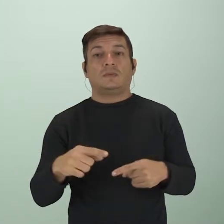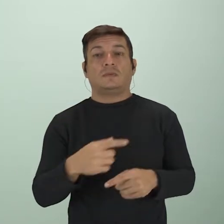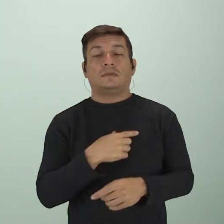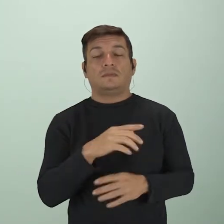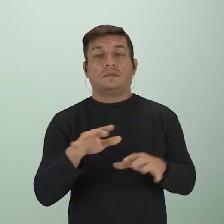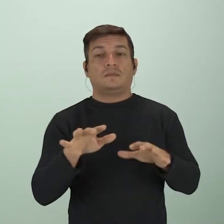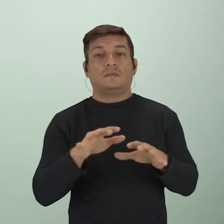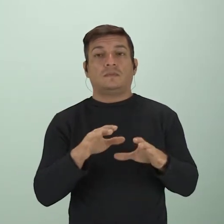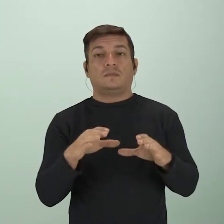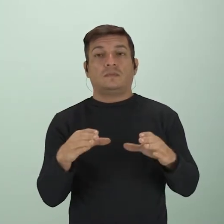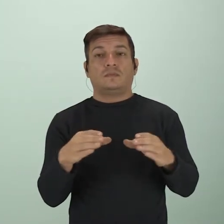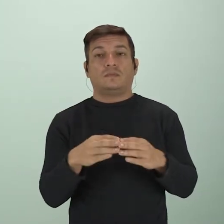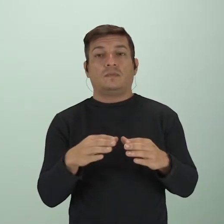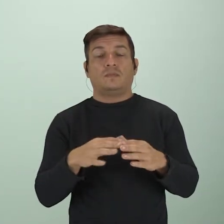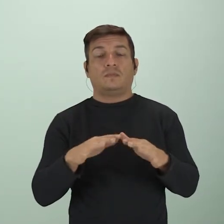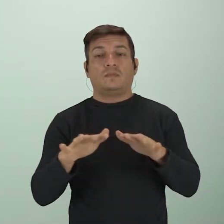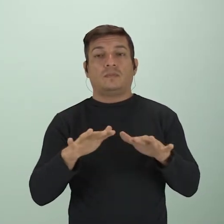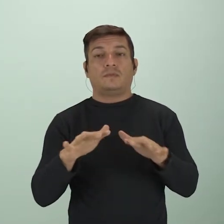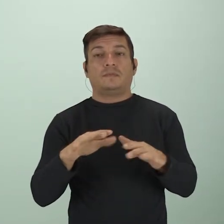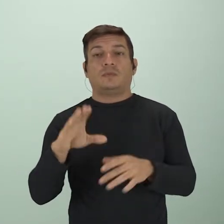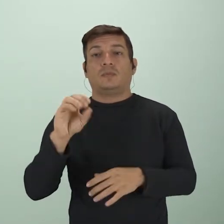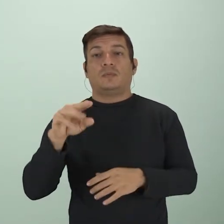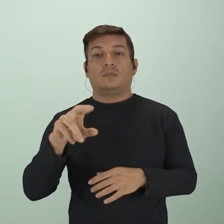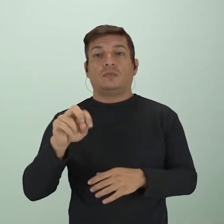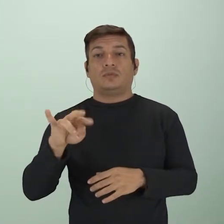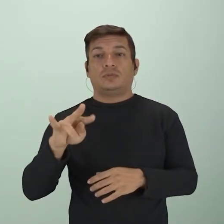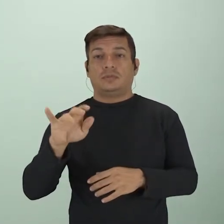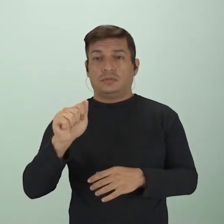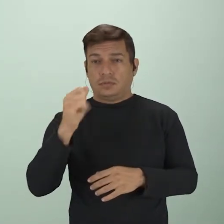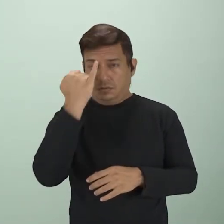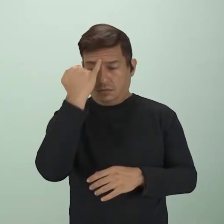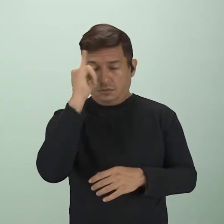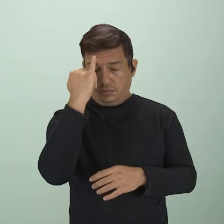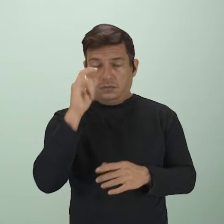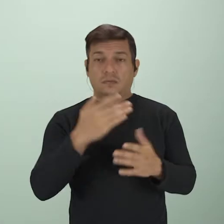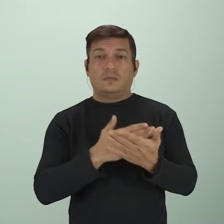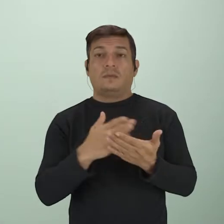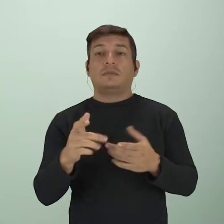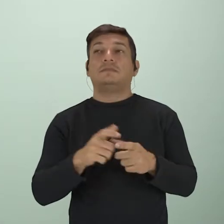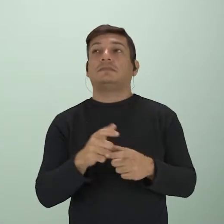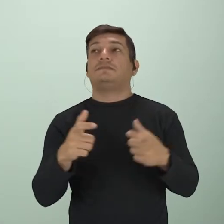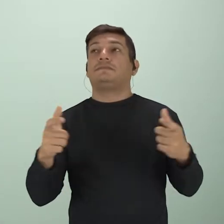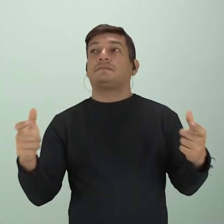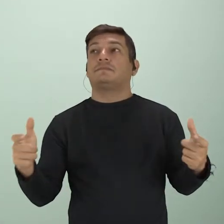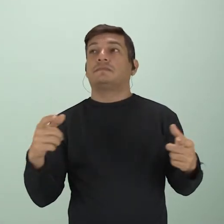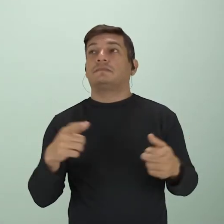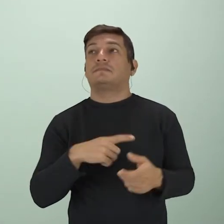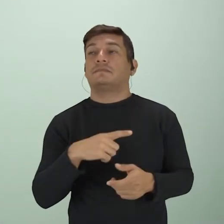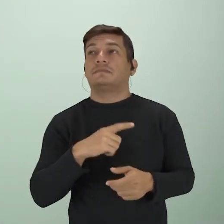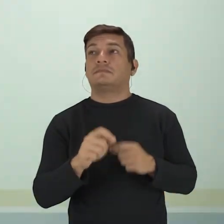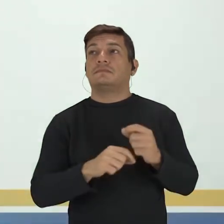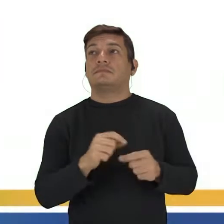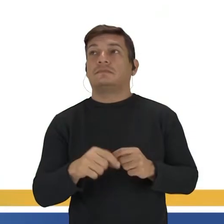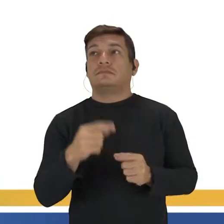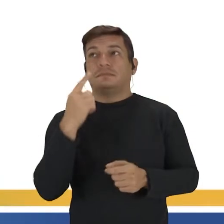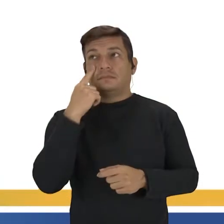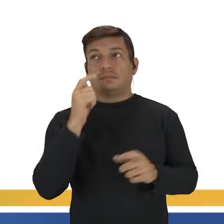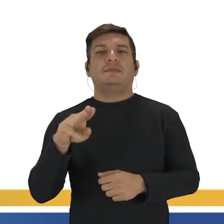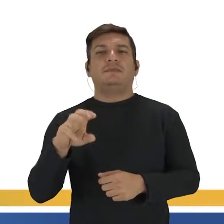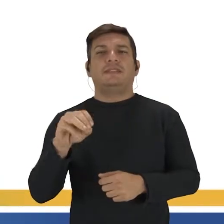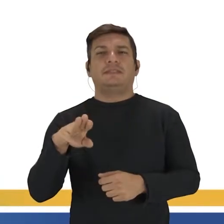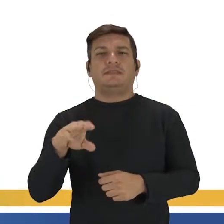comunista. Então, as ideias de Mussolini começam a crescer e ele acaba tomando aí o poder. Né? Vejamos a